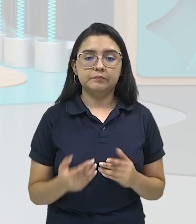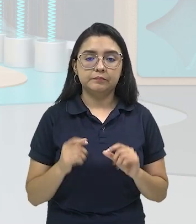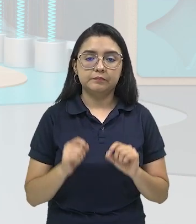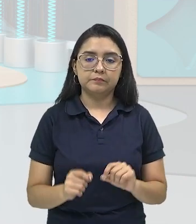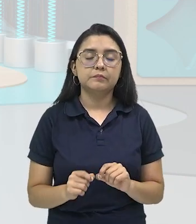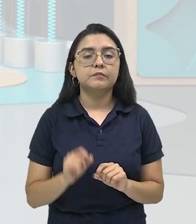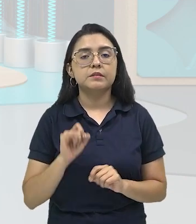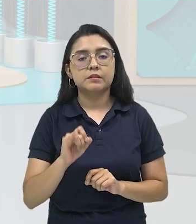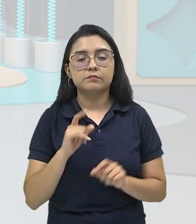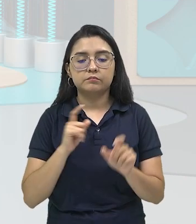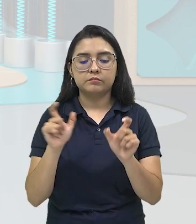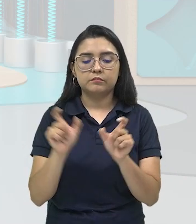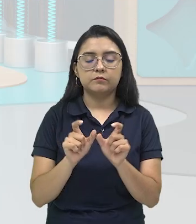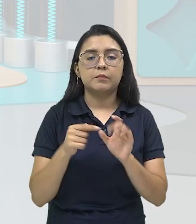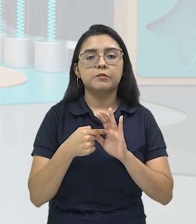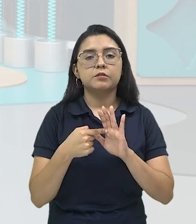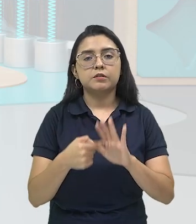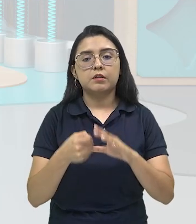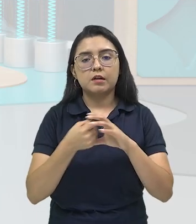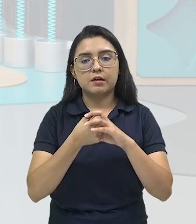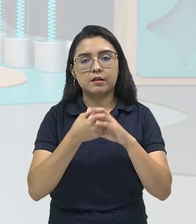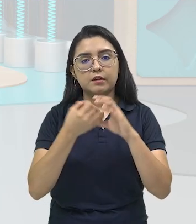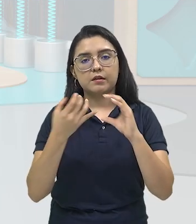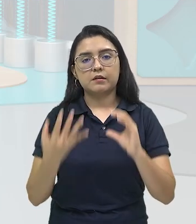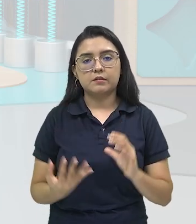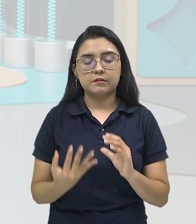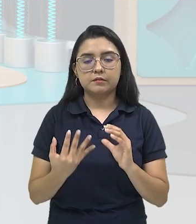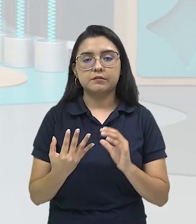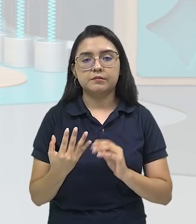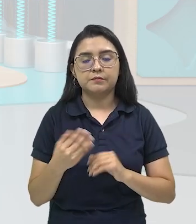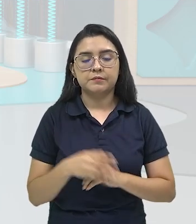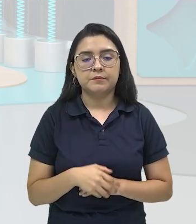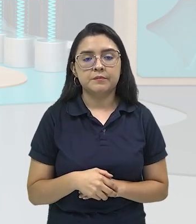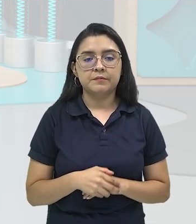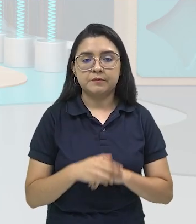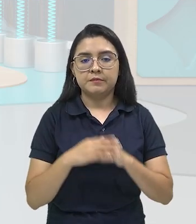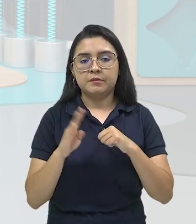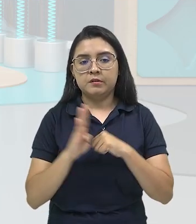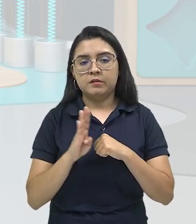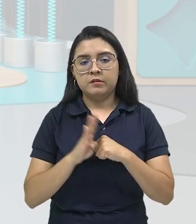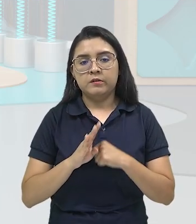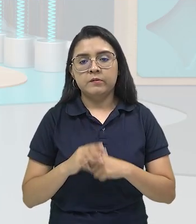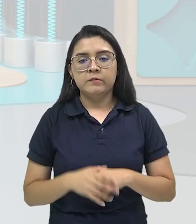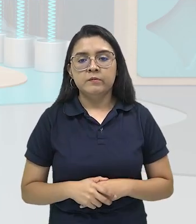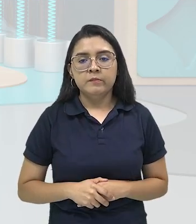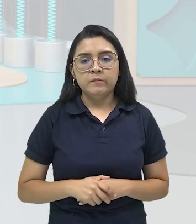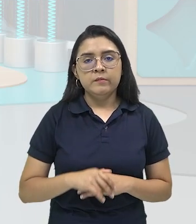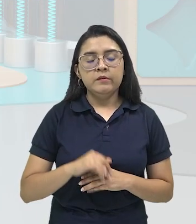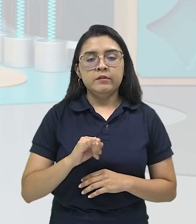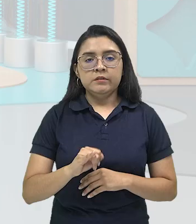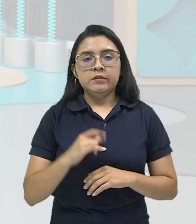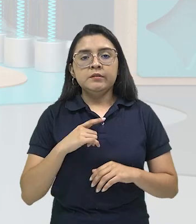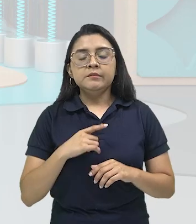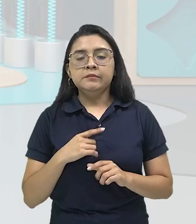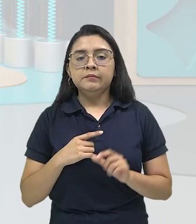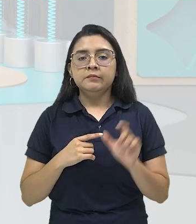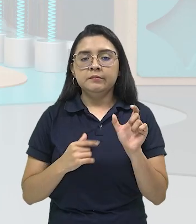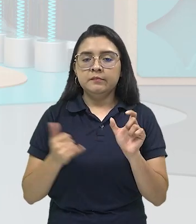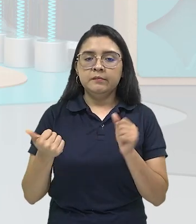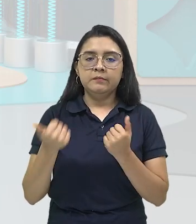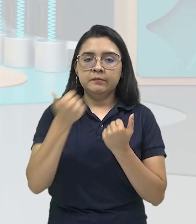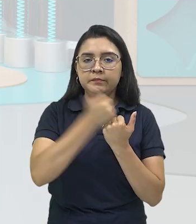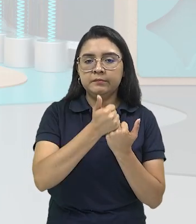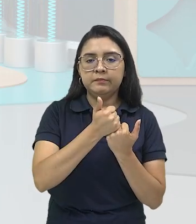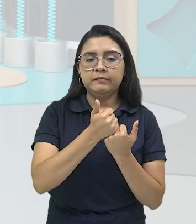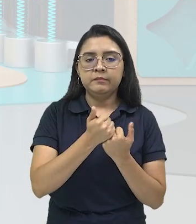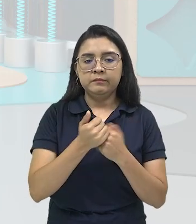uma característica, vai ali delimitar o nosso substantivo. Quando ele substitui, né, ele